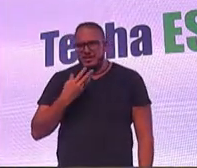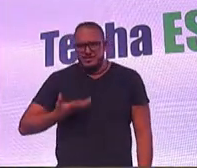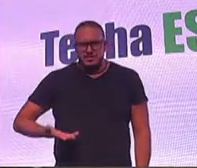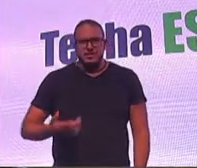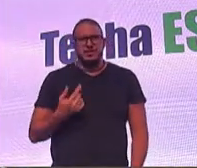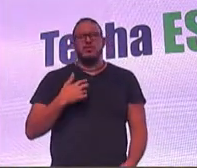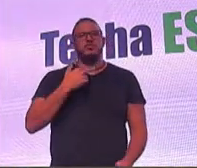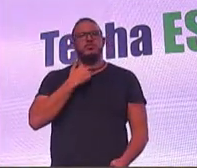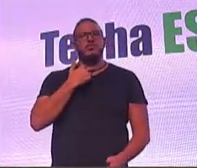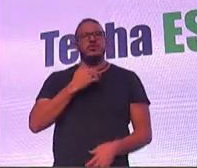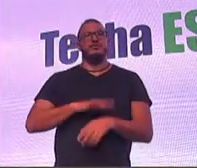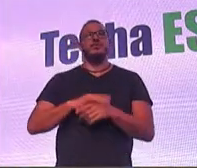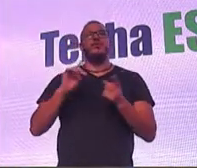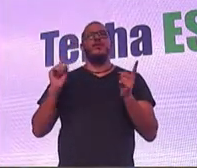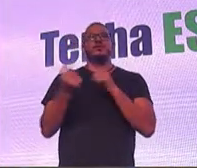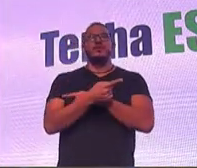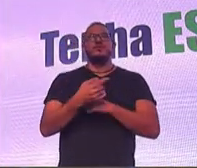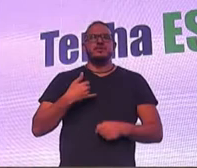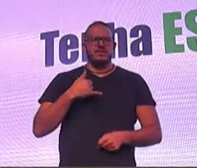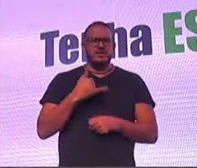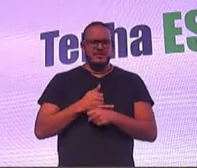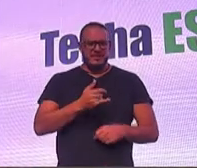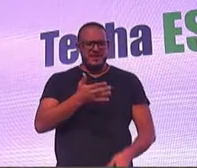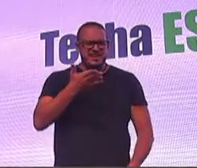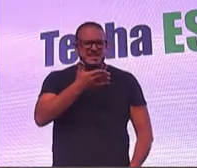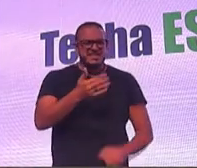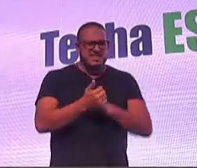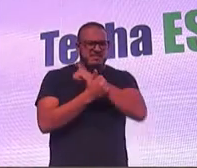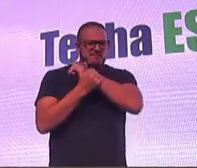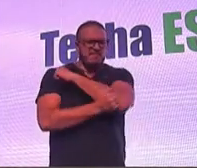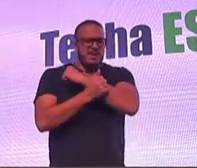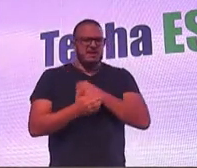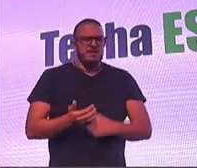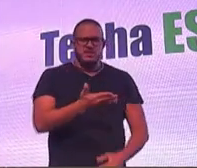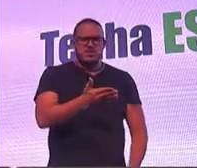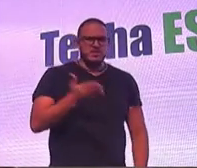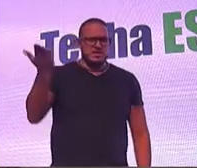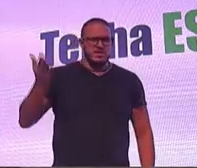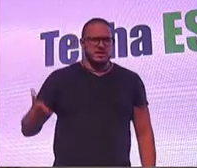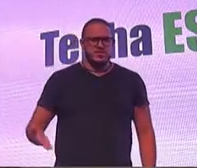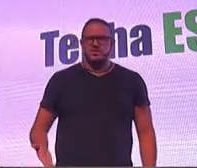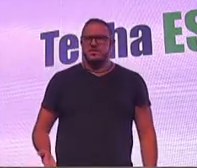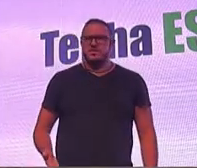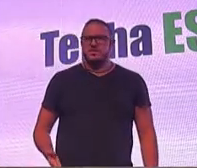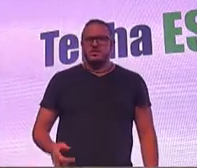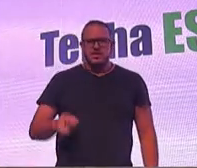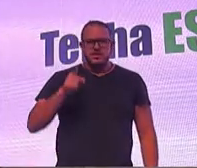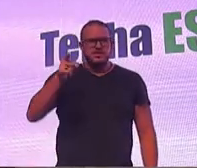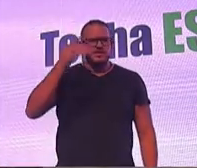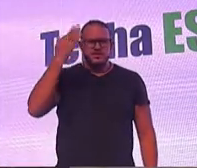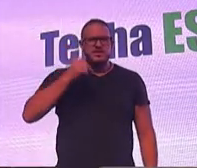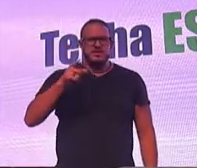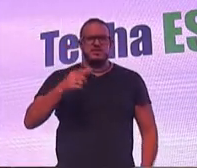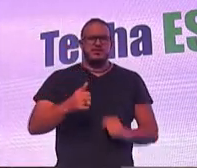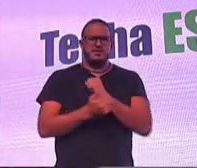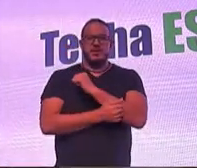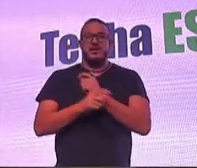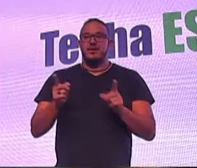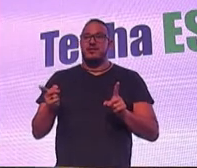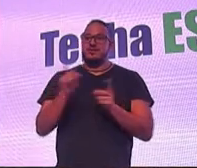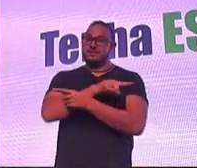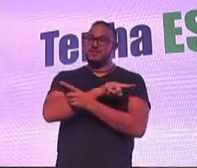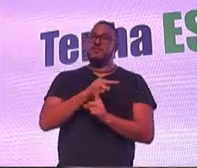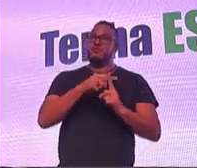pode ser o contrário. Seu chefe pegar essa merda aqui, só pode ser do Gil. Né? Tem que ser o estilo próprio bem,